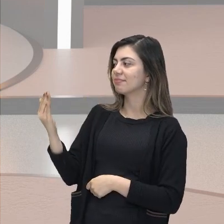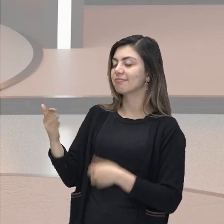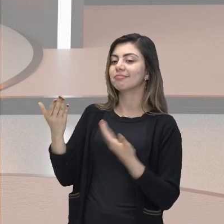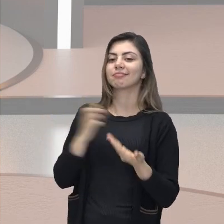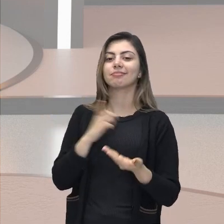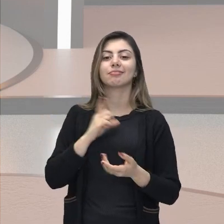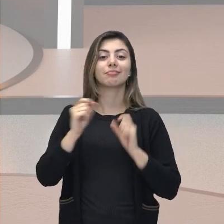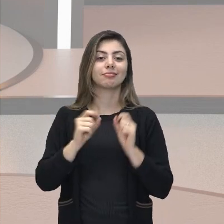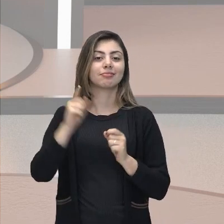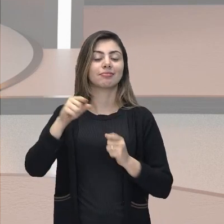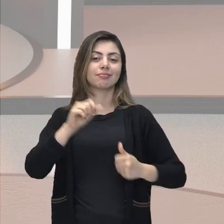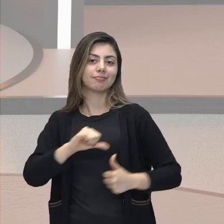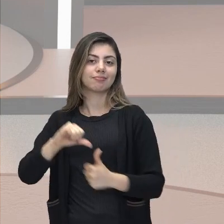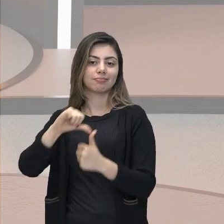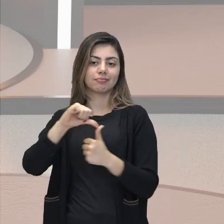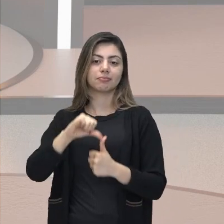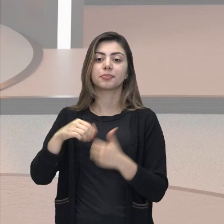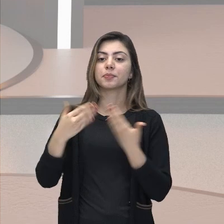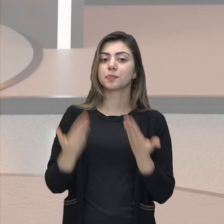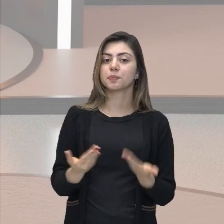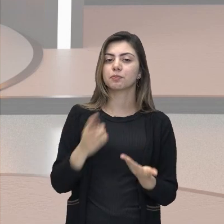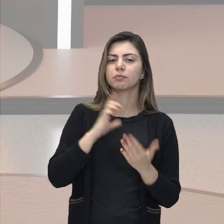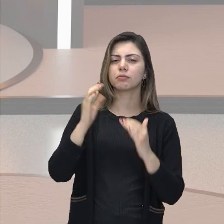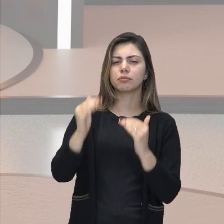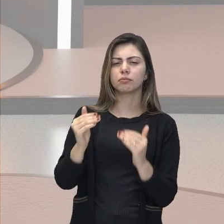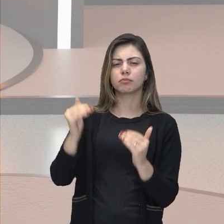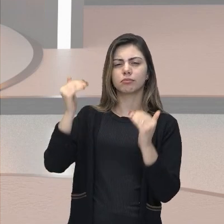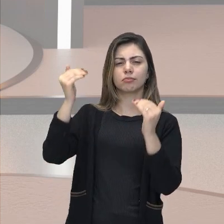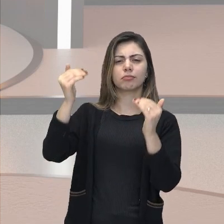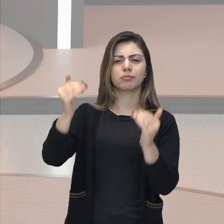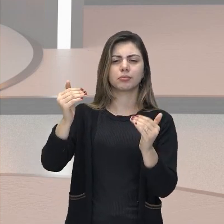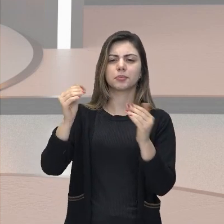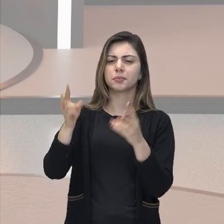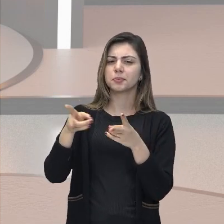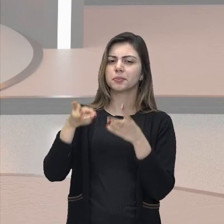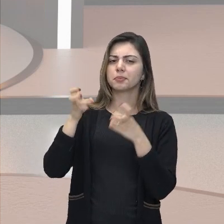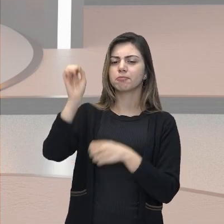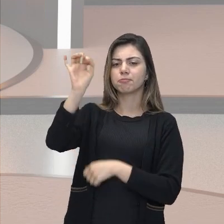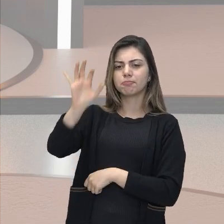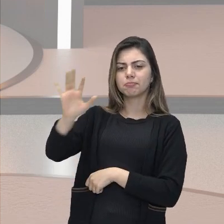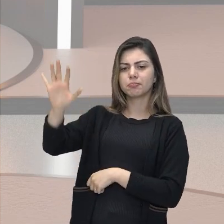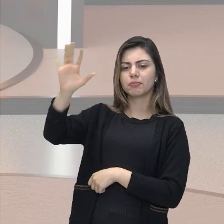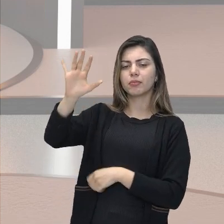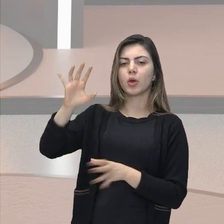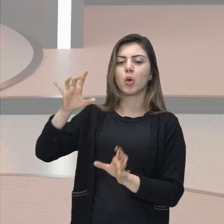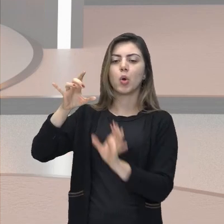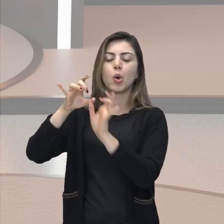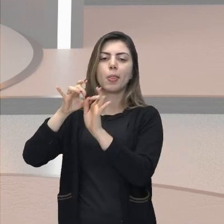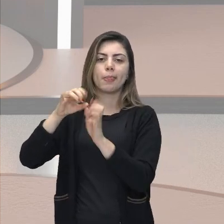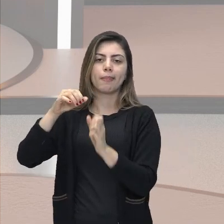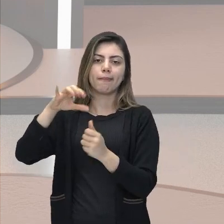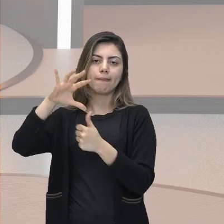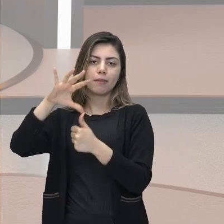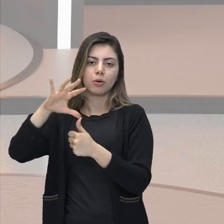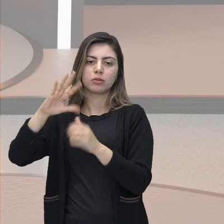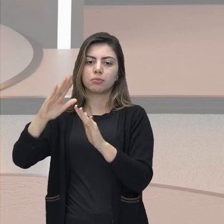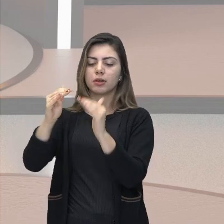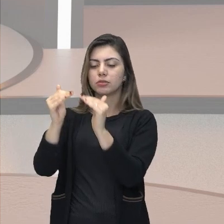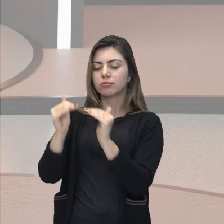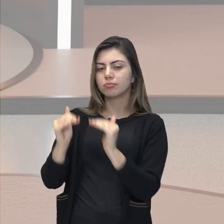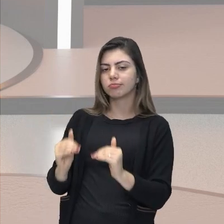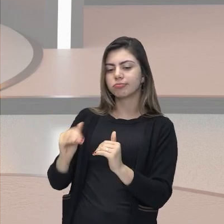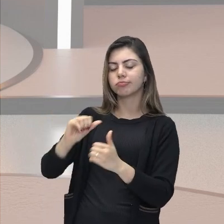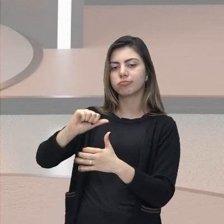América Central. Então, a parte de cima ali emenda com a América do Norte e essa parte de baixo emenda